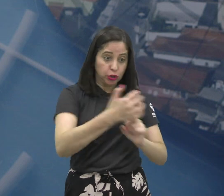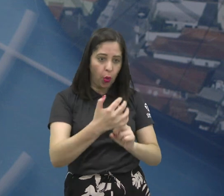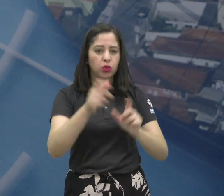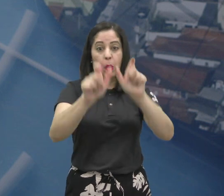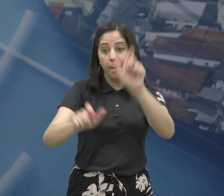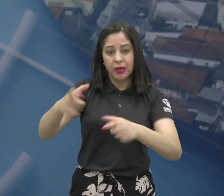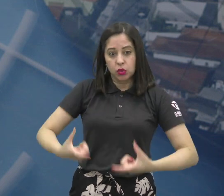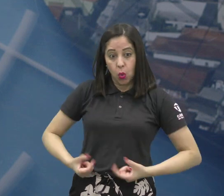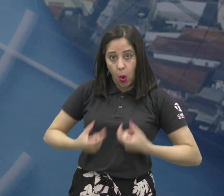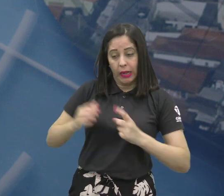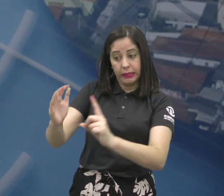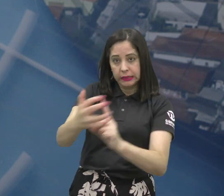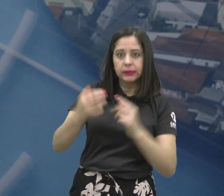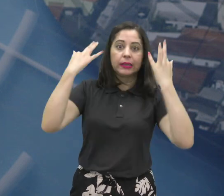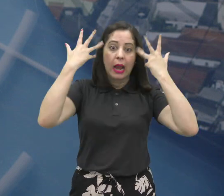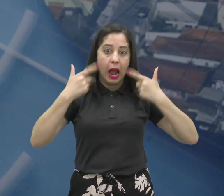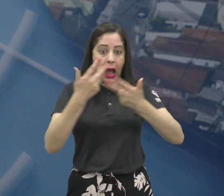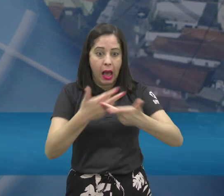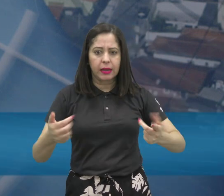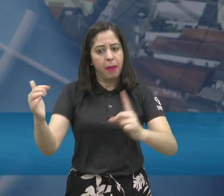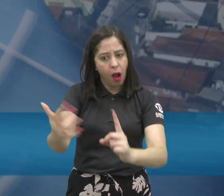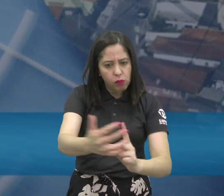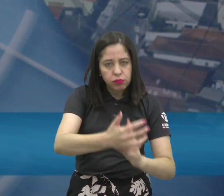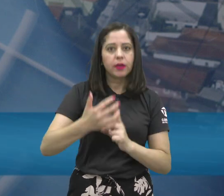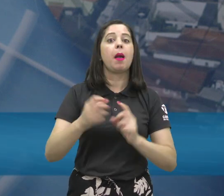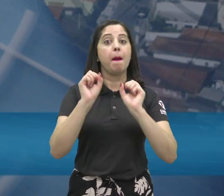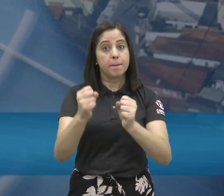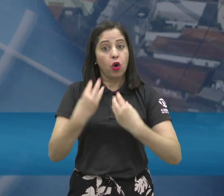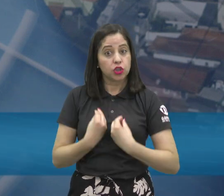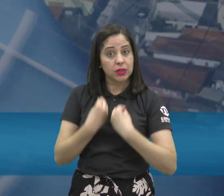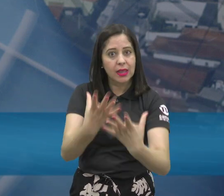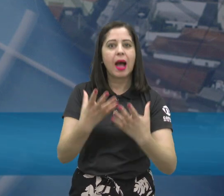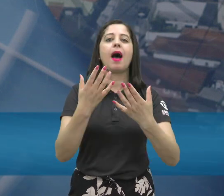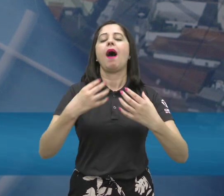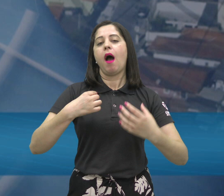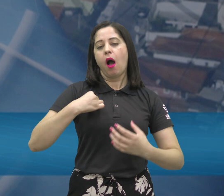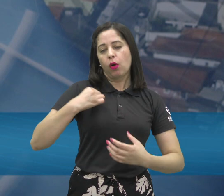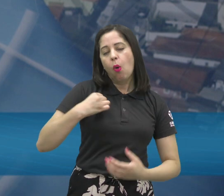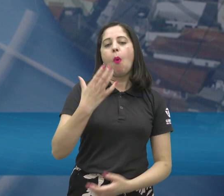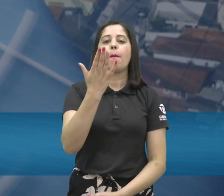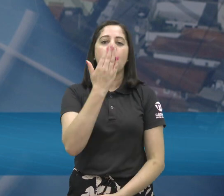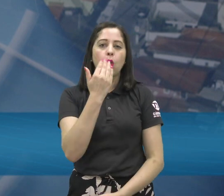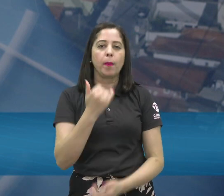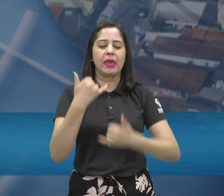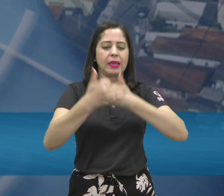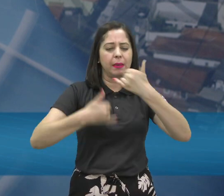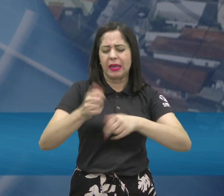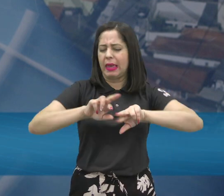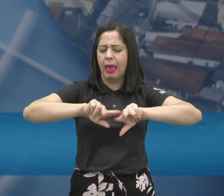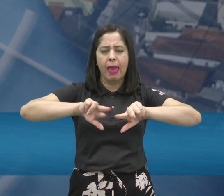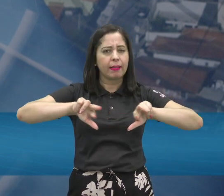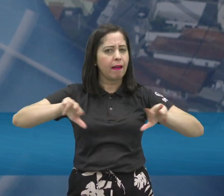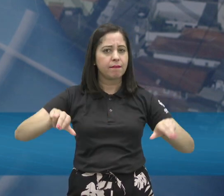aí vai, minha gente. Pode doar alimentos, roupas, brinquedos, itens de higiene. Muitas coisas são bem-vindas.